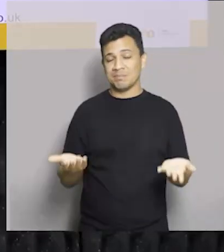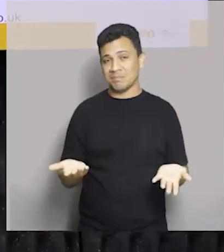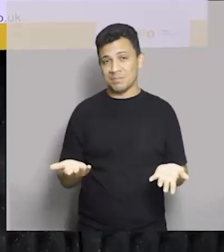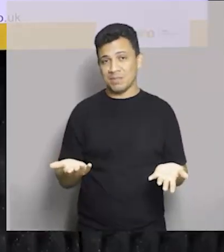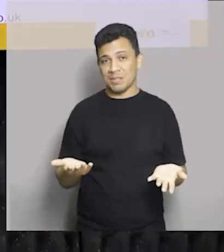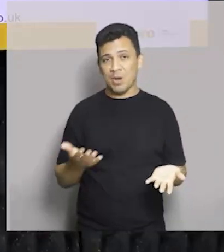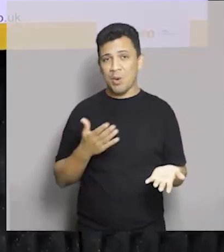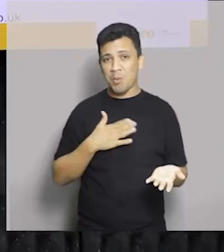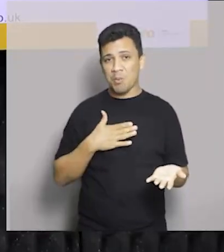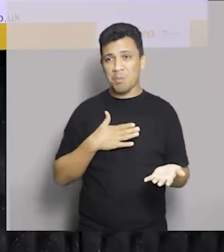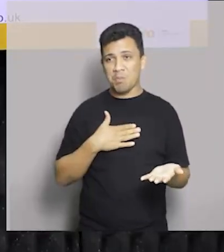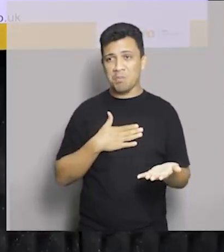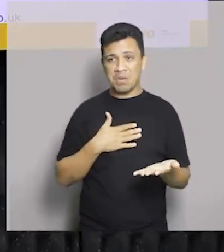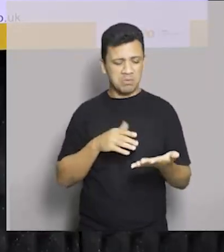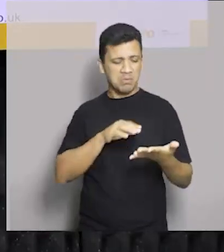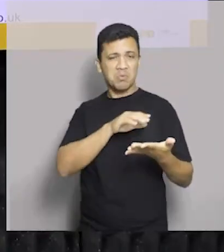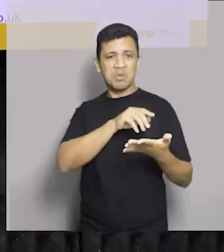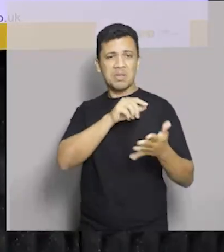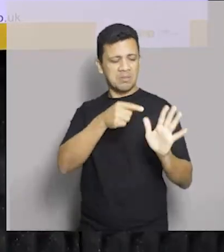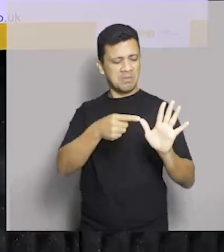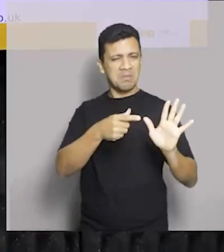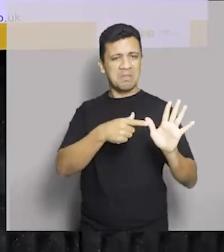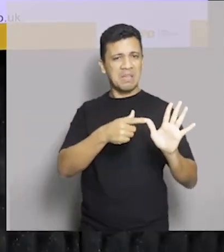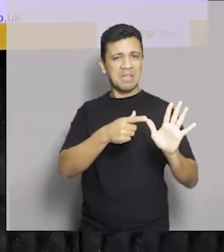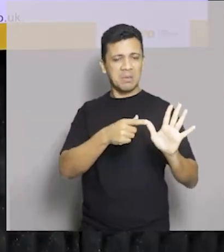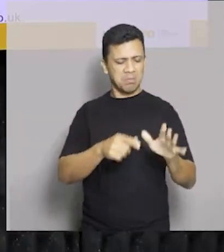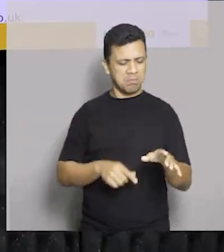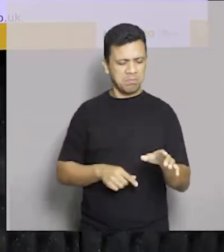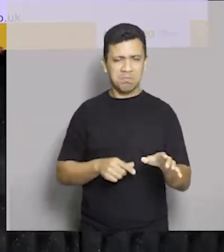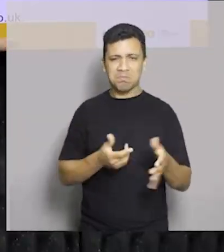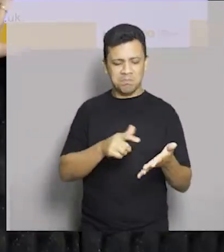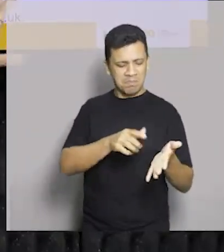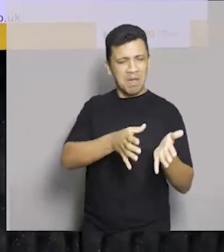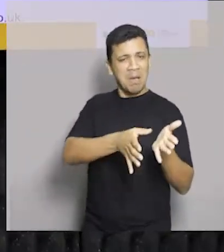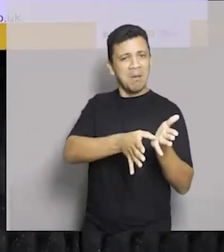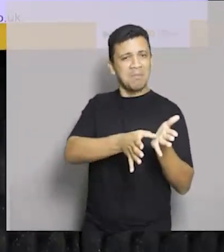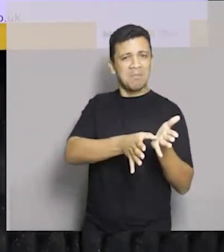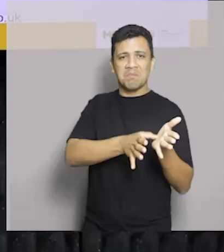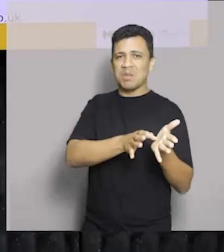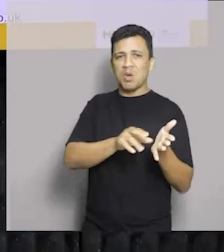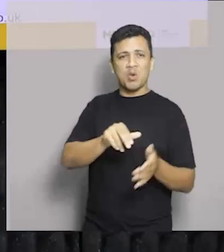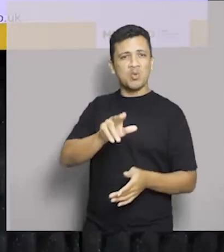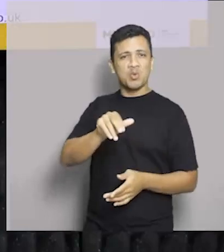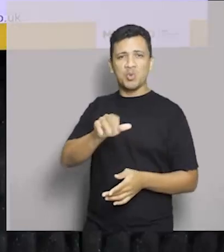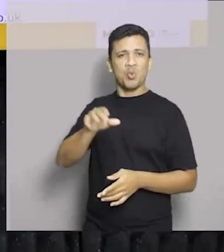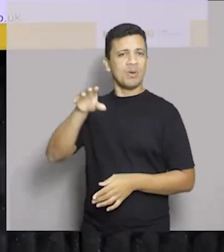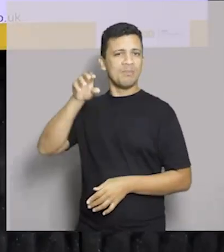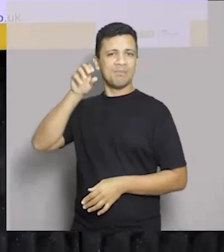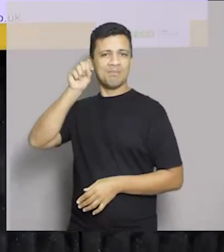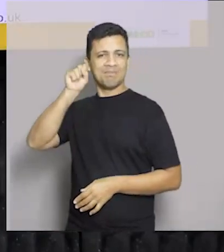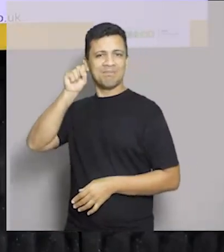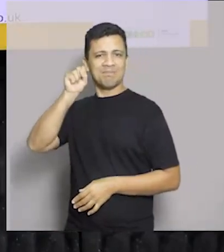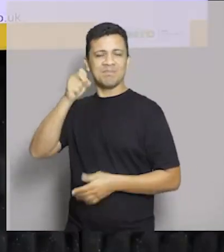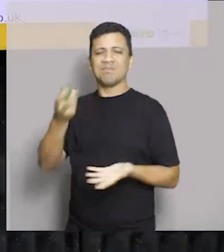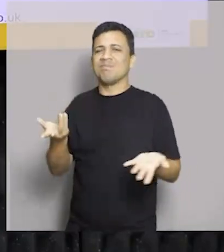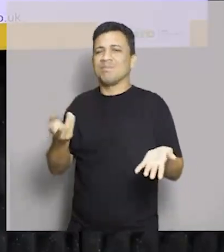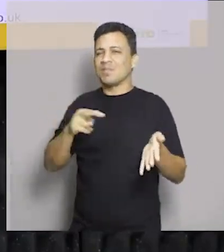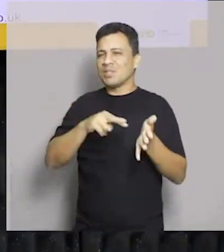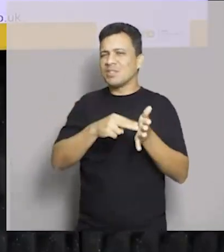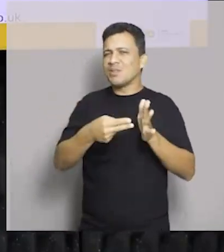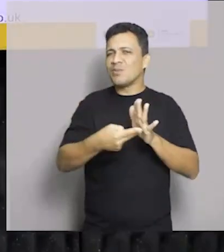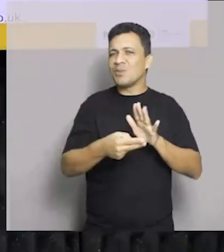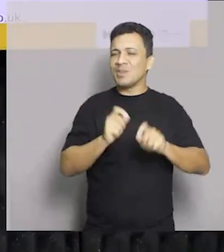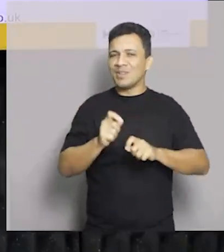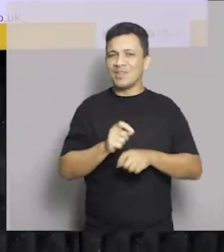dos meus dedões, nada que os meus dedões pressionam será jamais ouvido. Quer dizer,